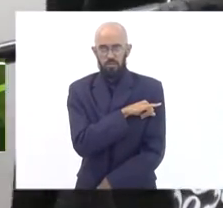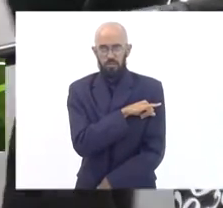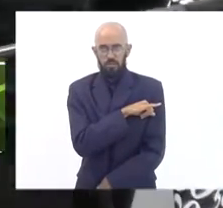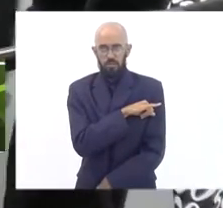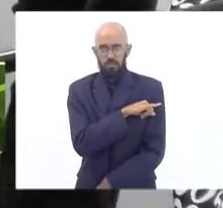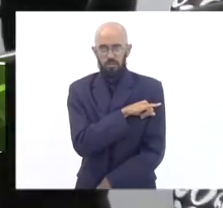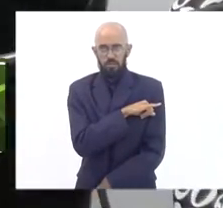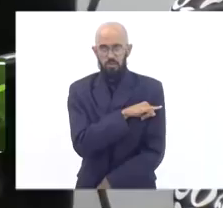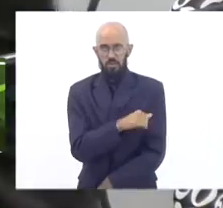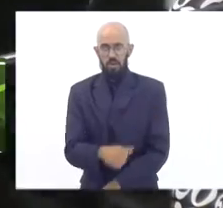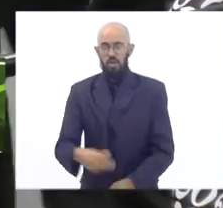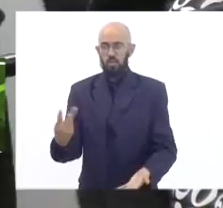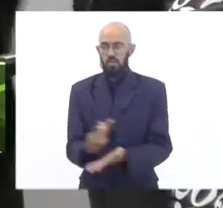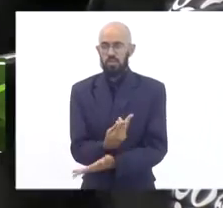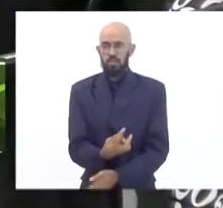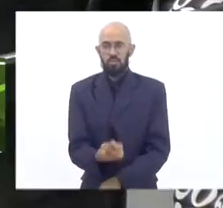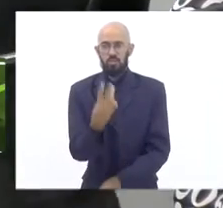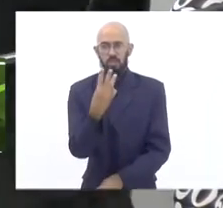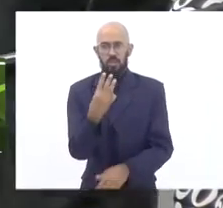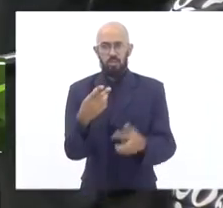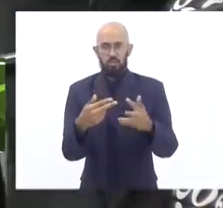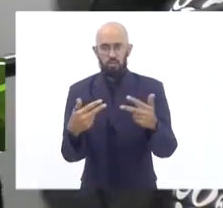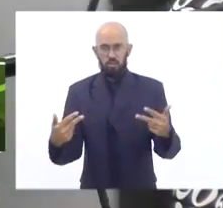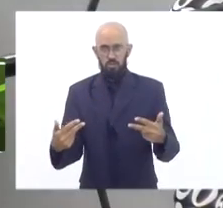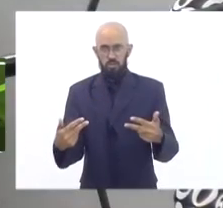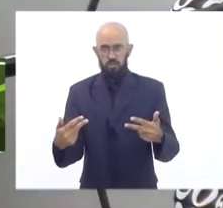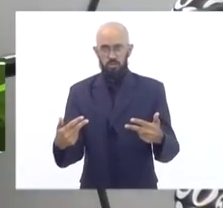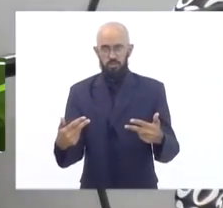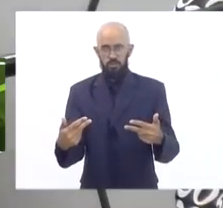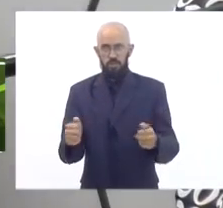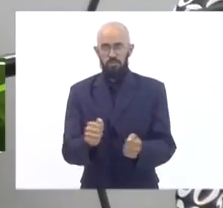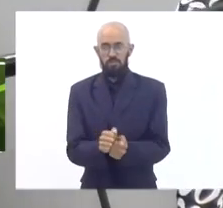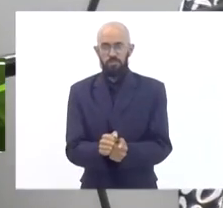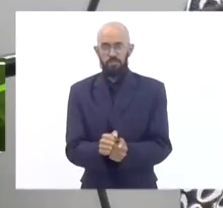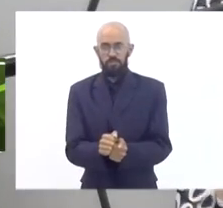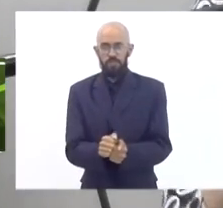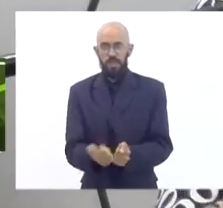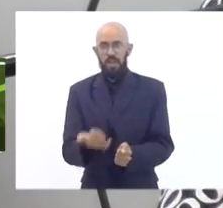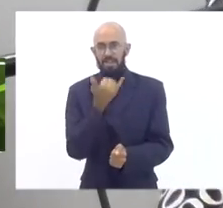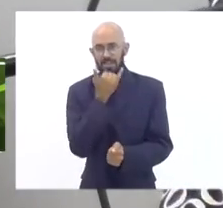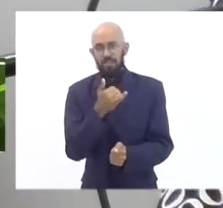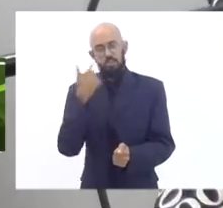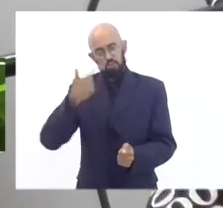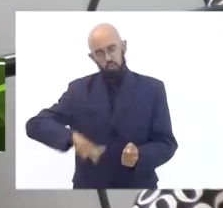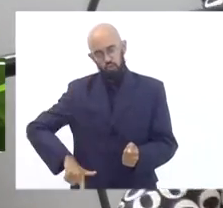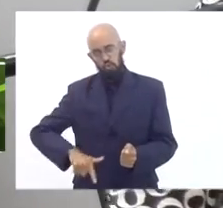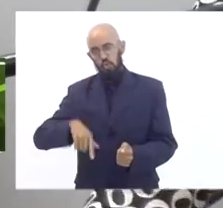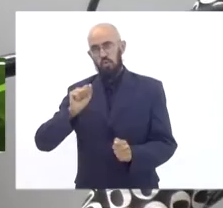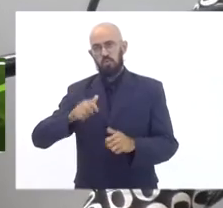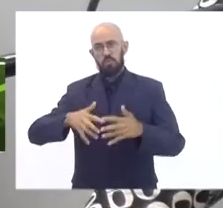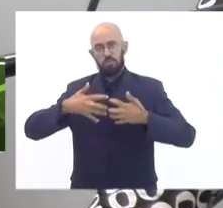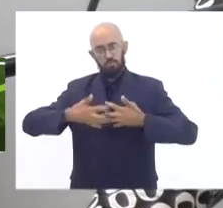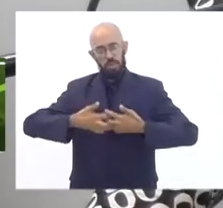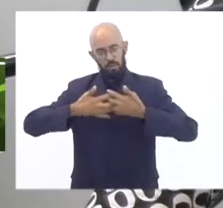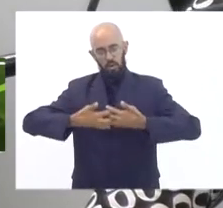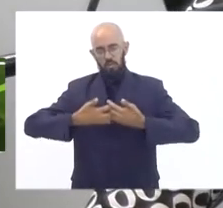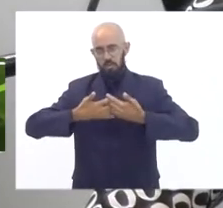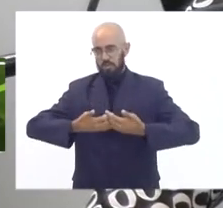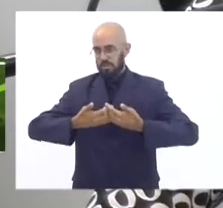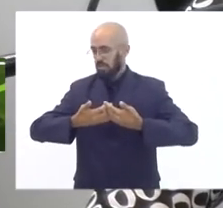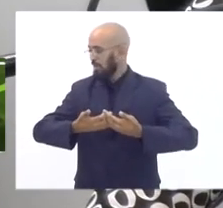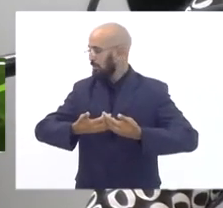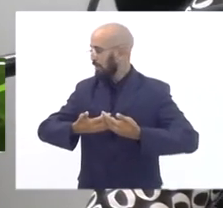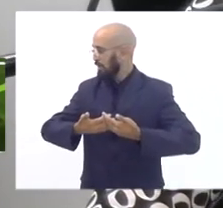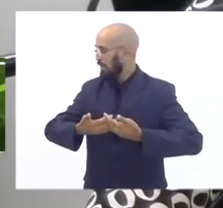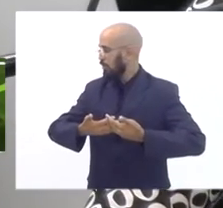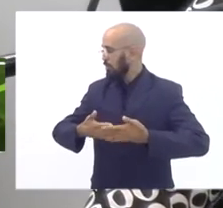três questões. Tragédia que se deu novamente Petrópolis. Em Petrópolis,